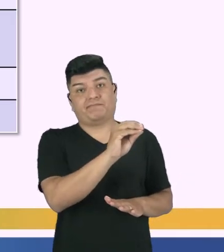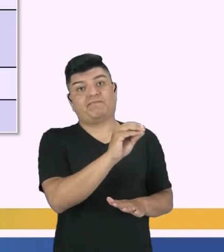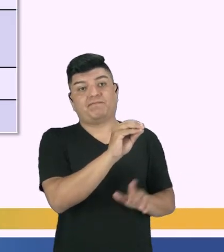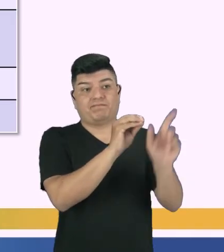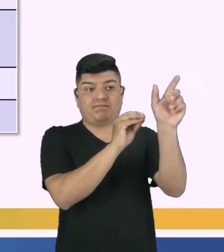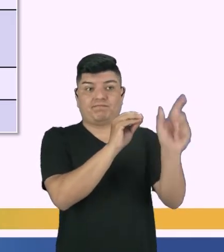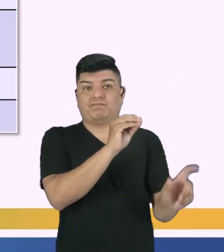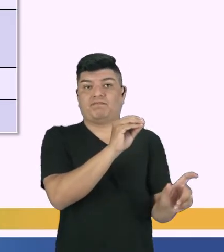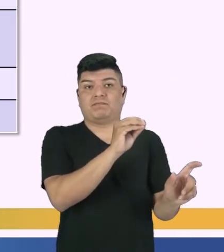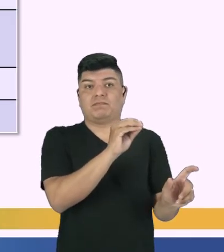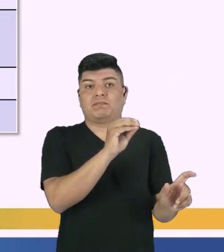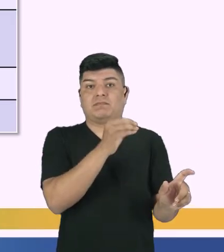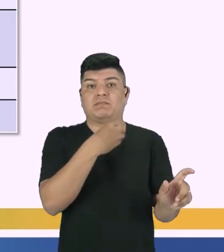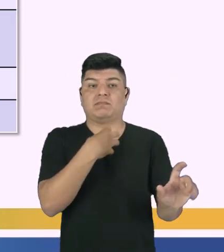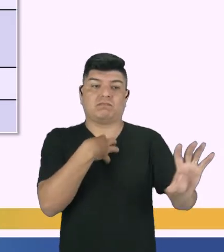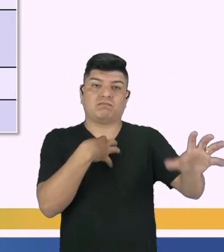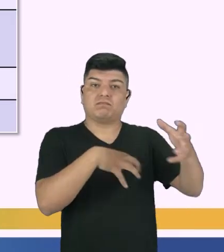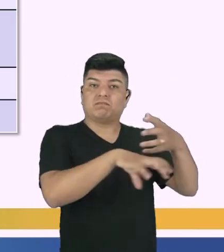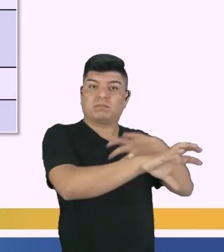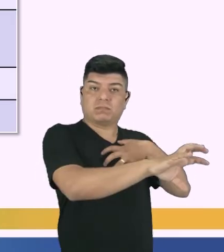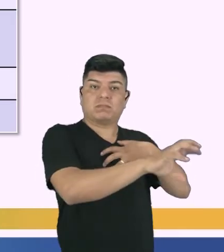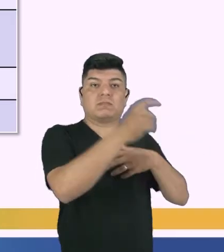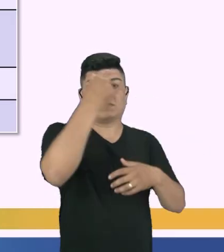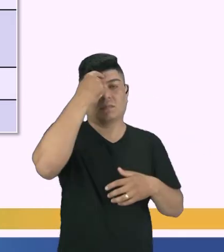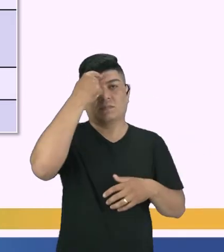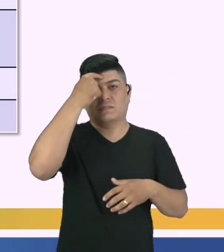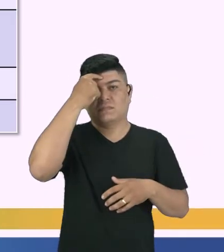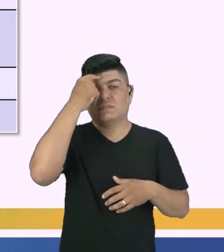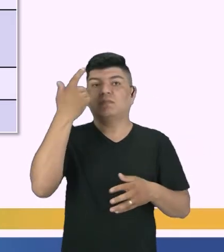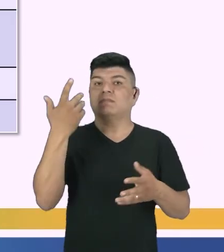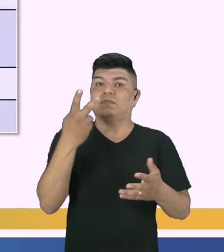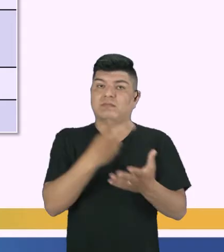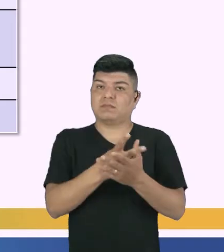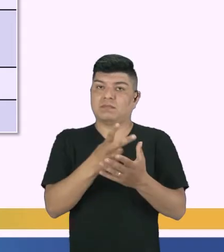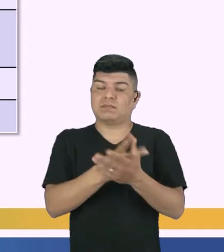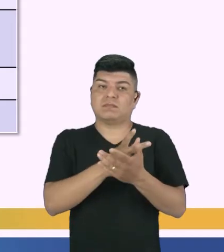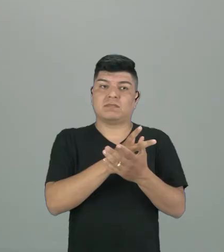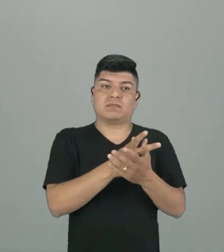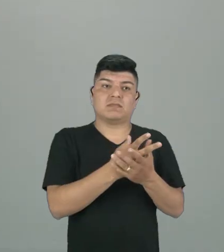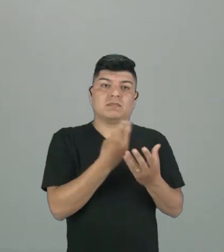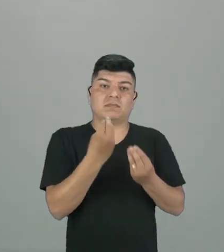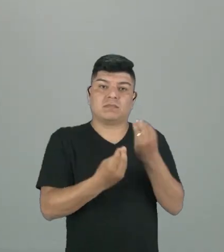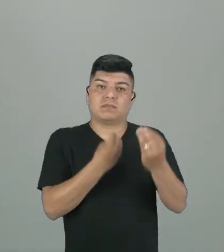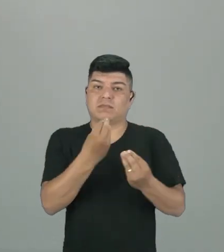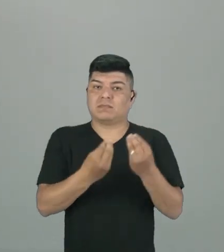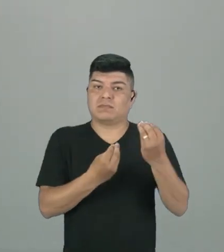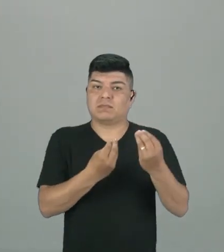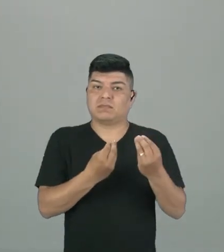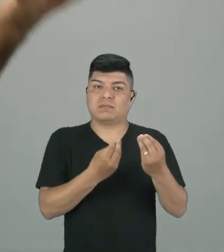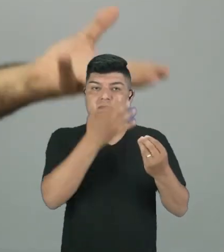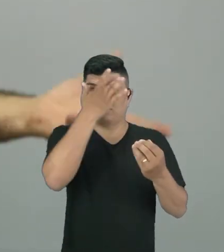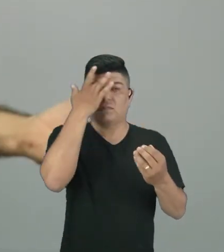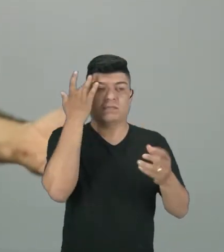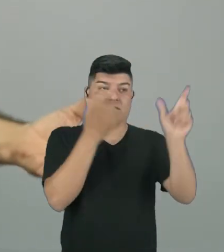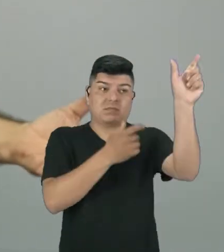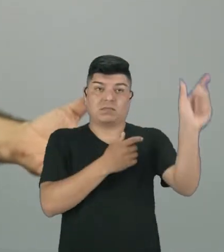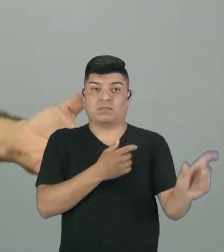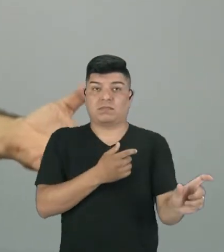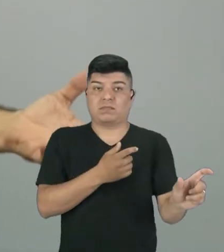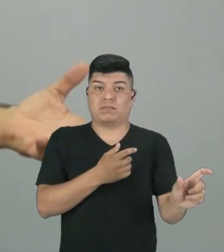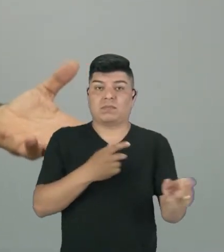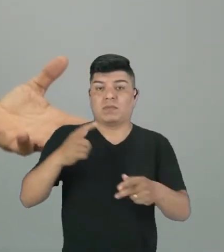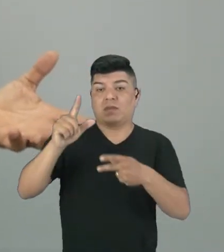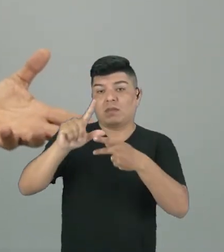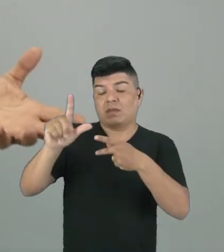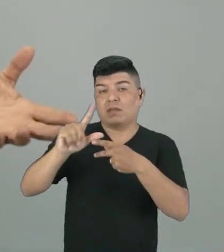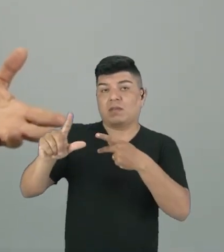Entendeu? Procure ter empatia, pensar, raciocinar com o modo de ser dela, né? Pluralidade religiosa, a gente